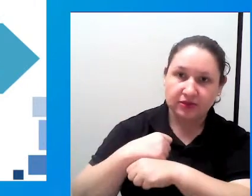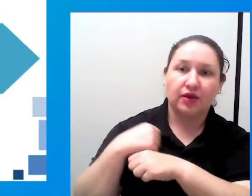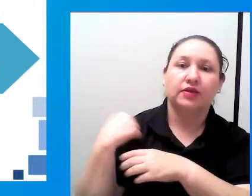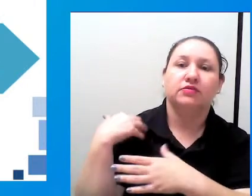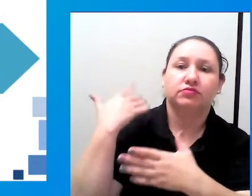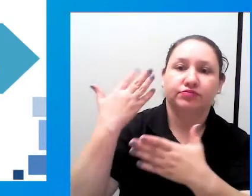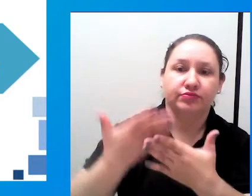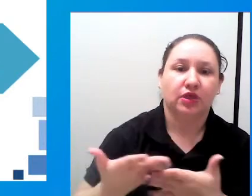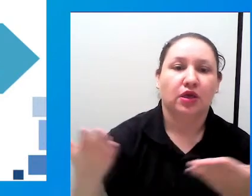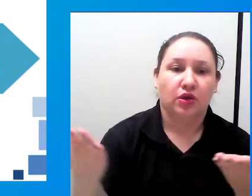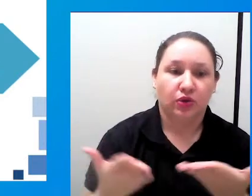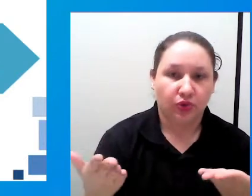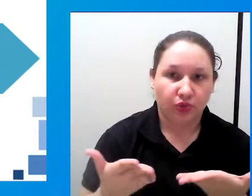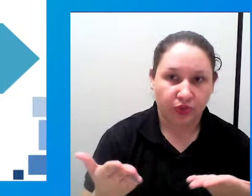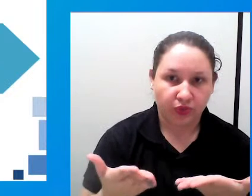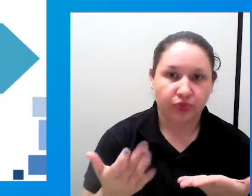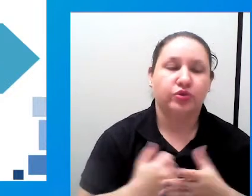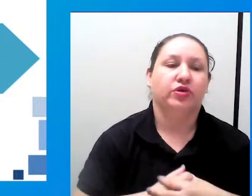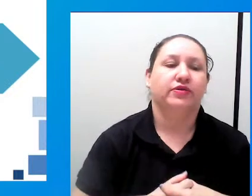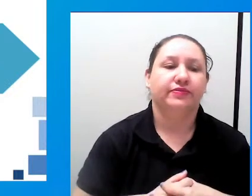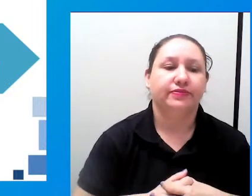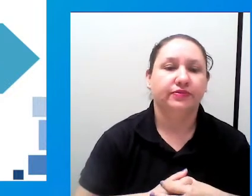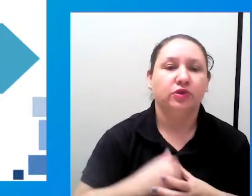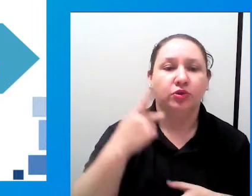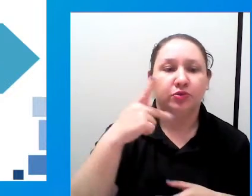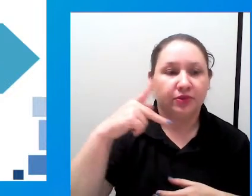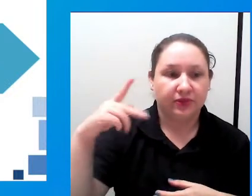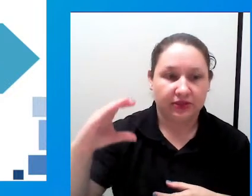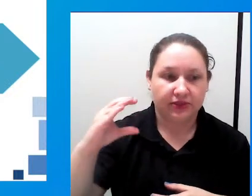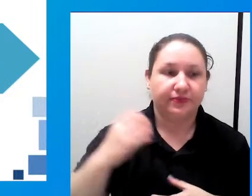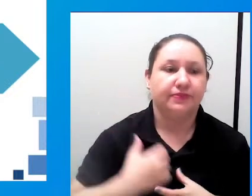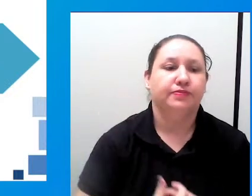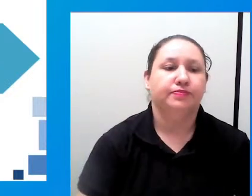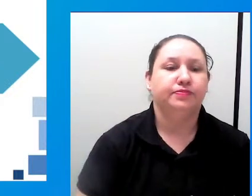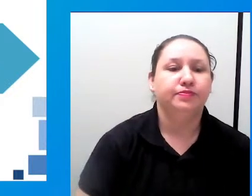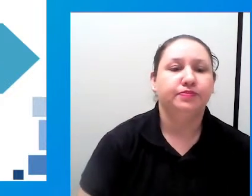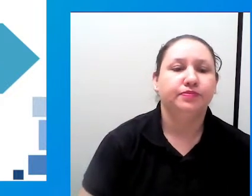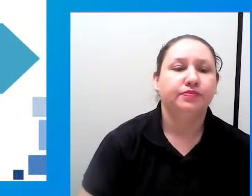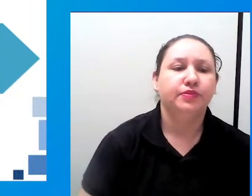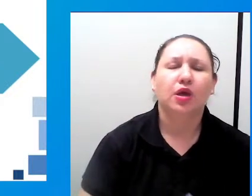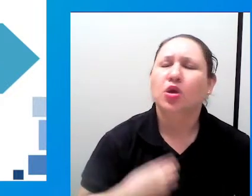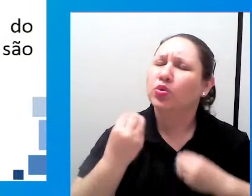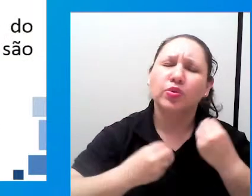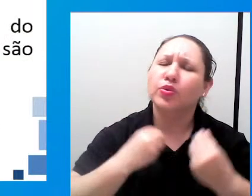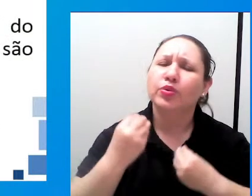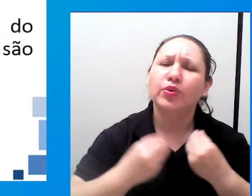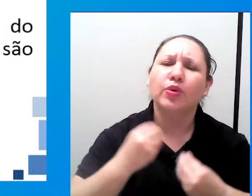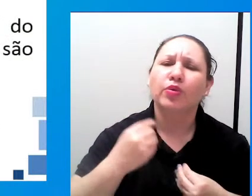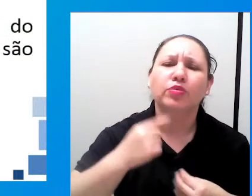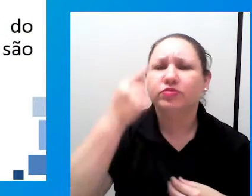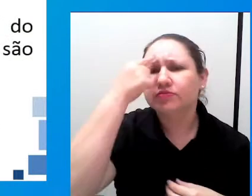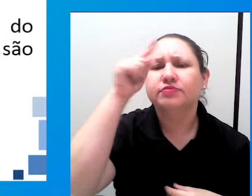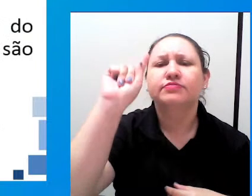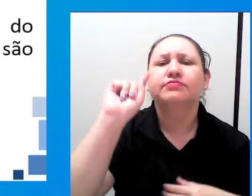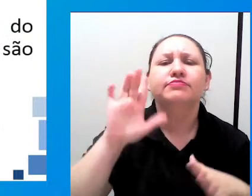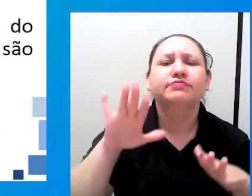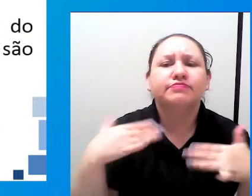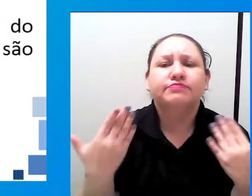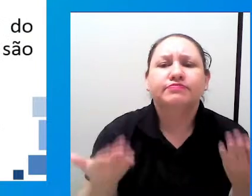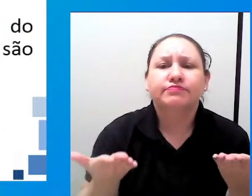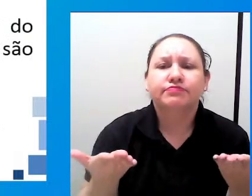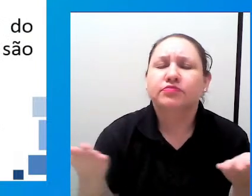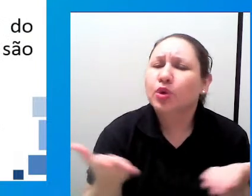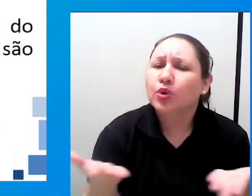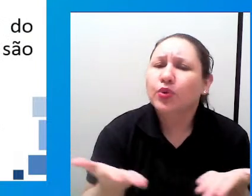temos isso implementado no nosso, PPC. E como é que a gente tem feito atualmente?